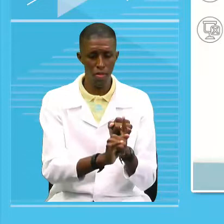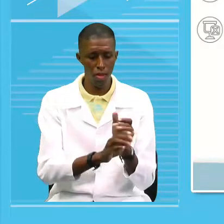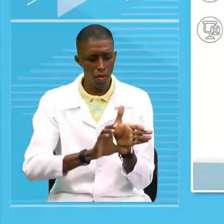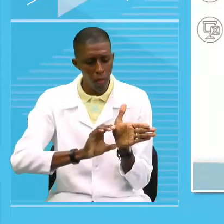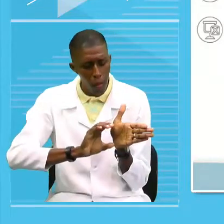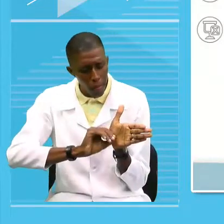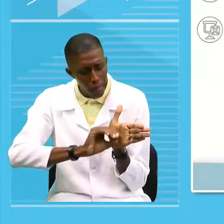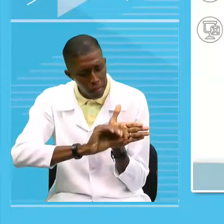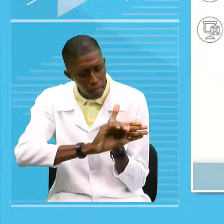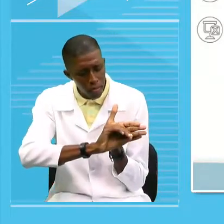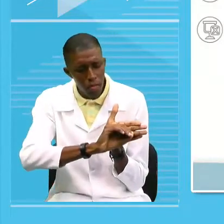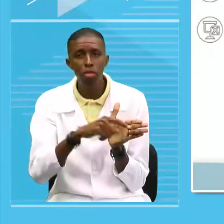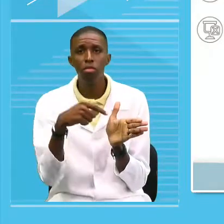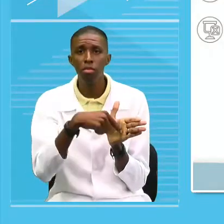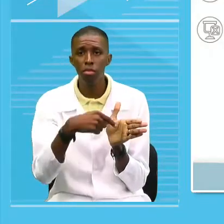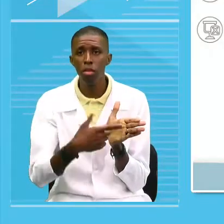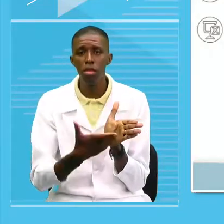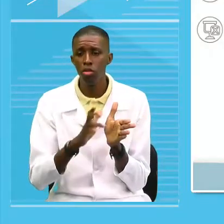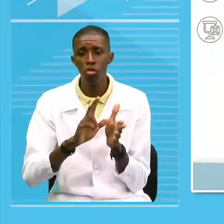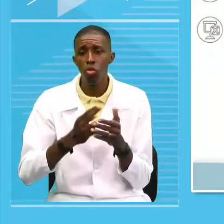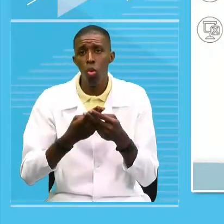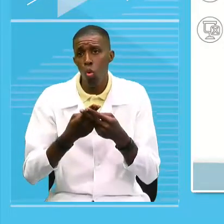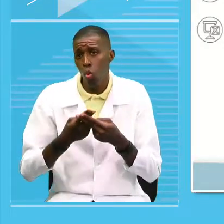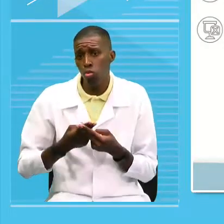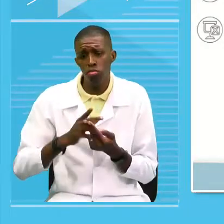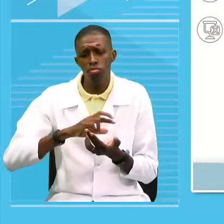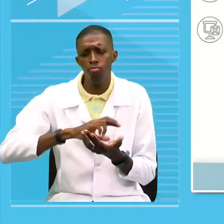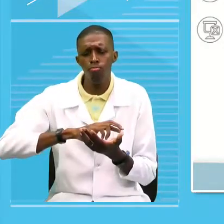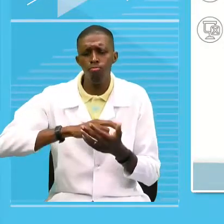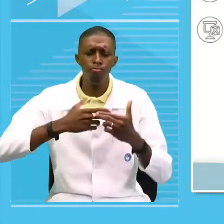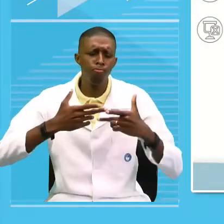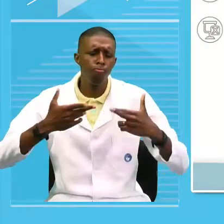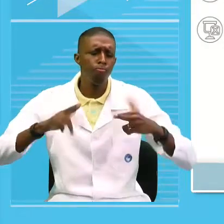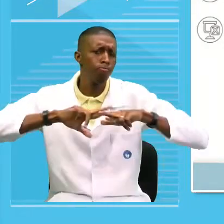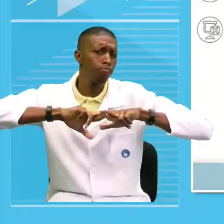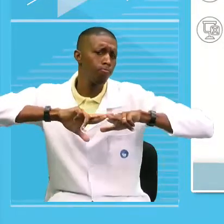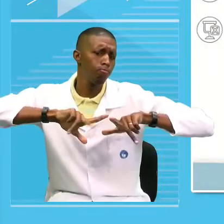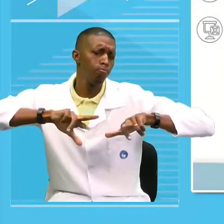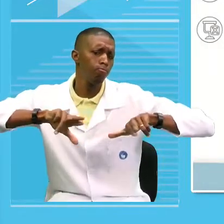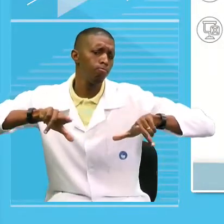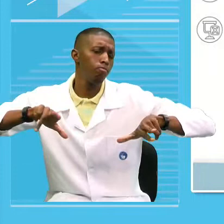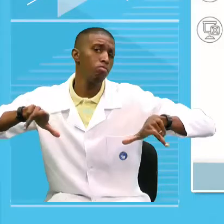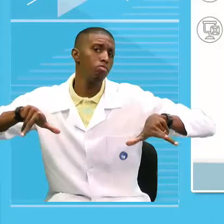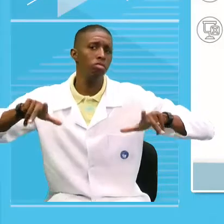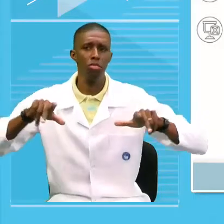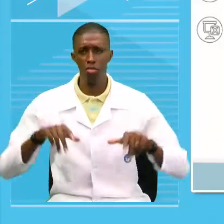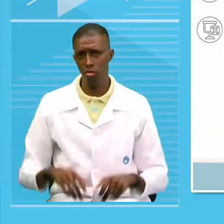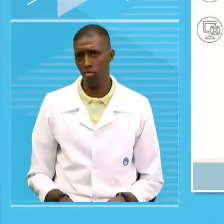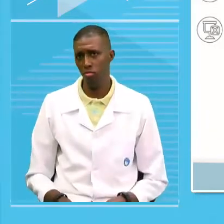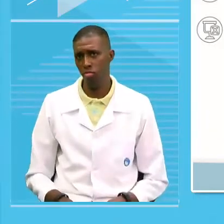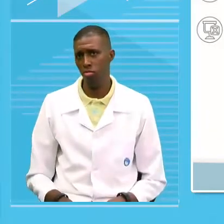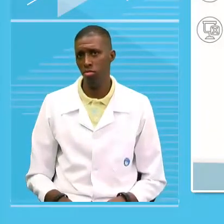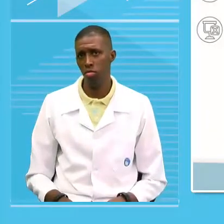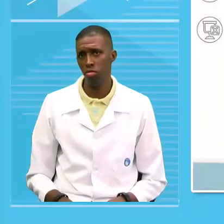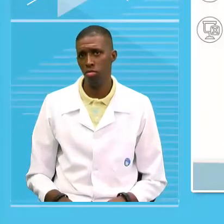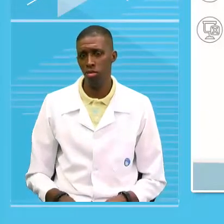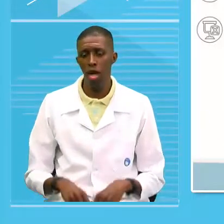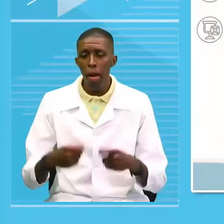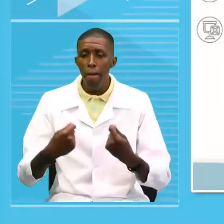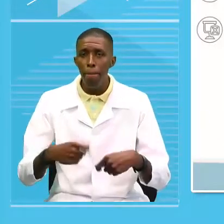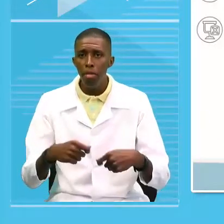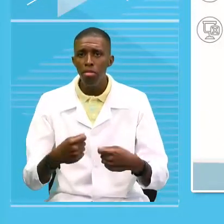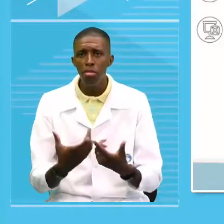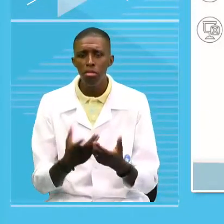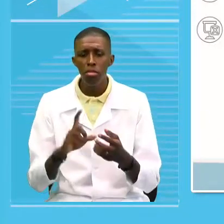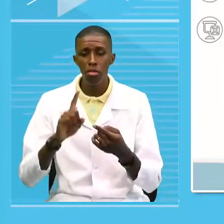vocês estão entendendo isso faz com que a gente estimule o nosso sentido crítico